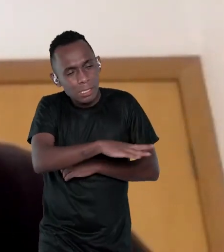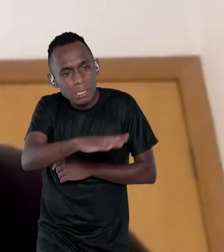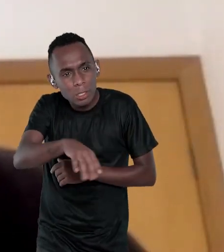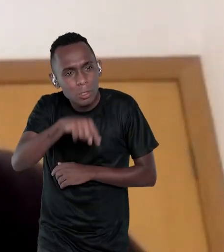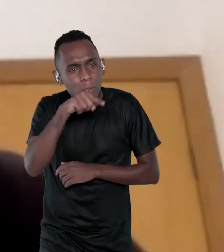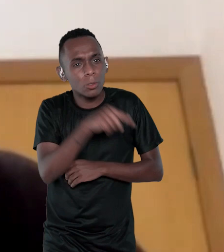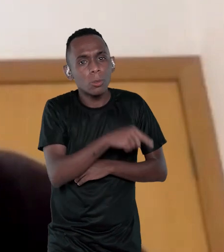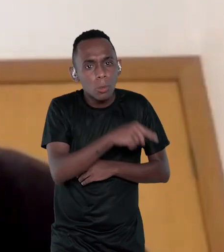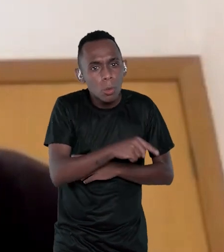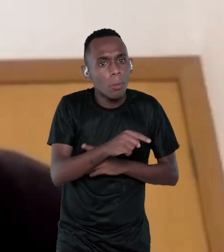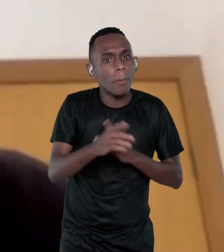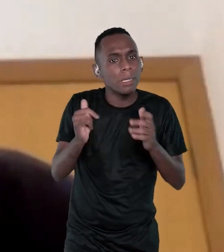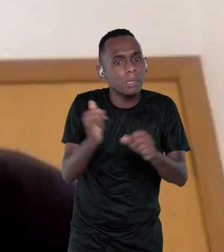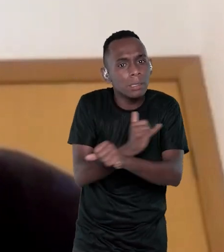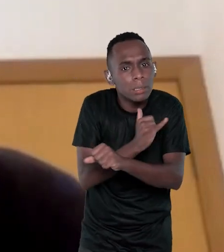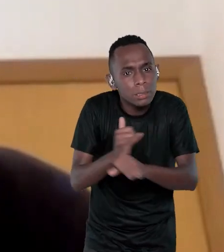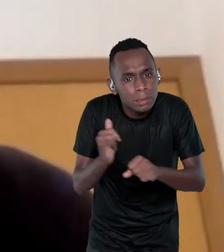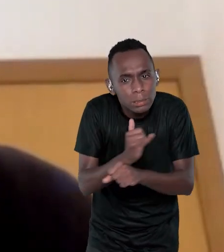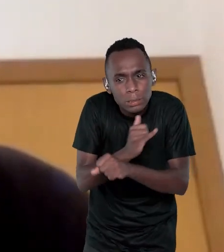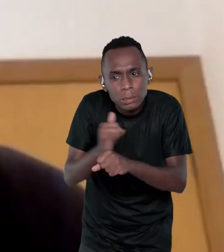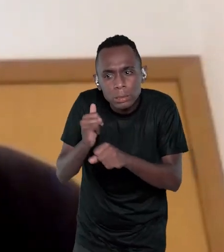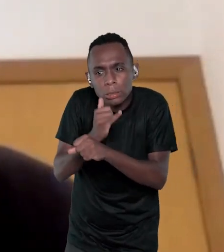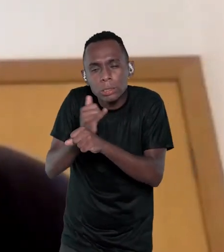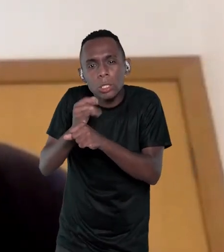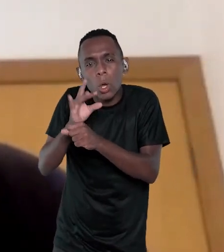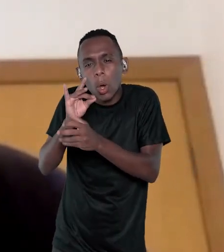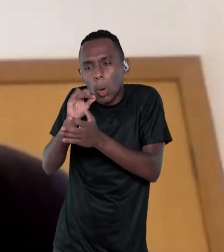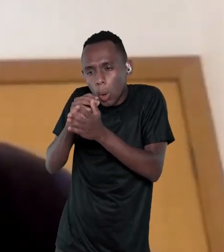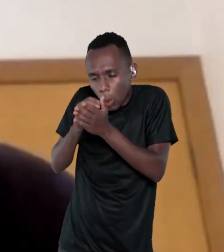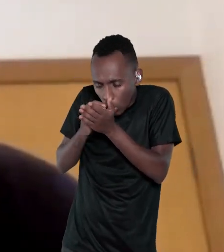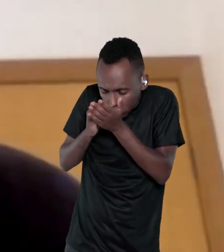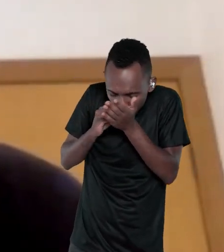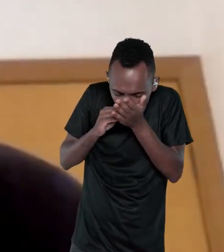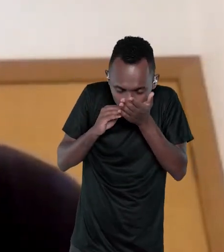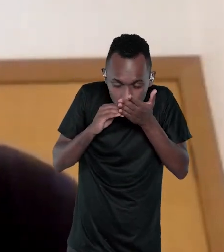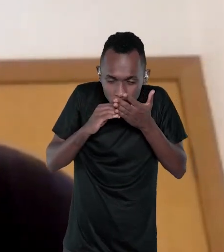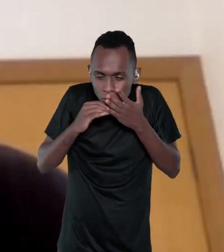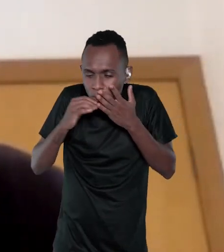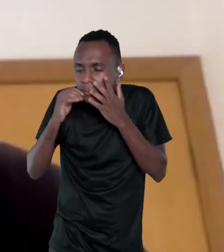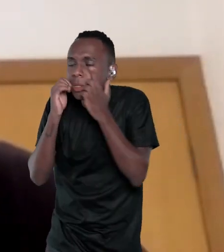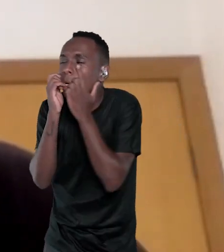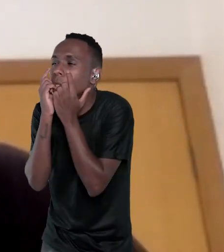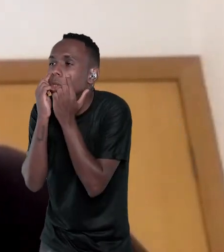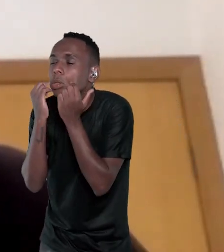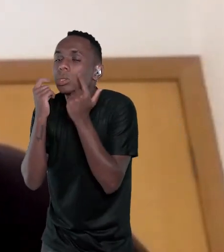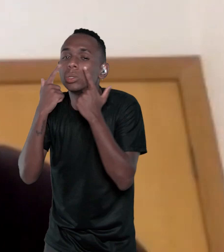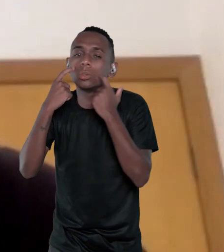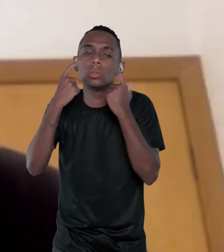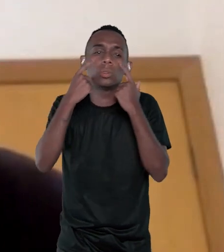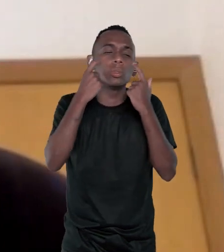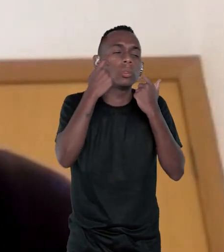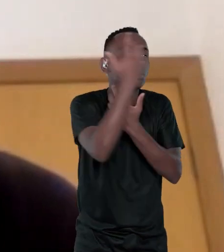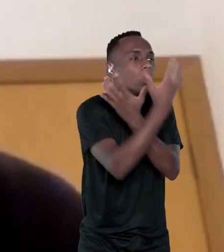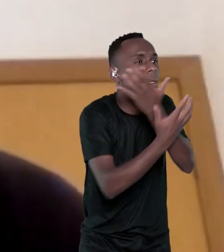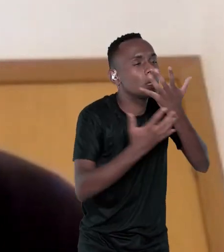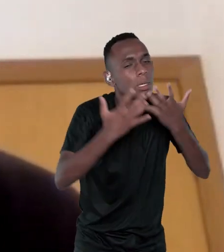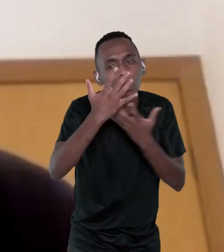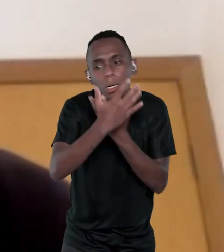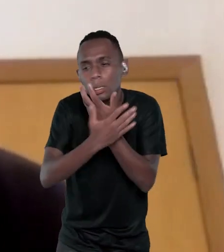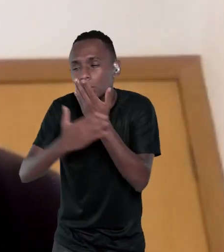assombradiços encantados. Esses meninos traquinas trapaceiam, cheiram cola nas